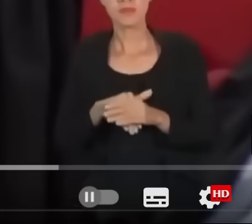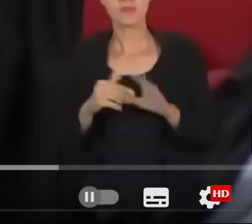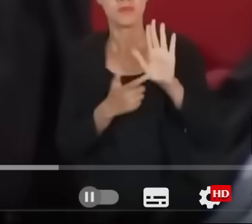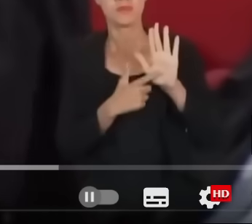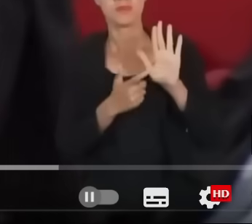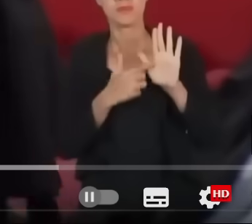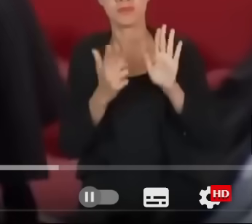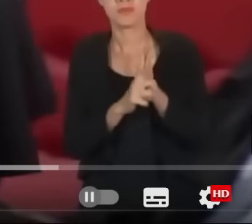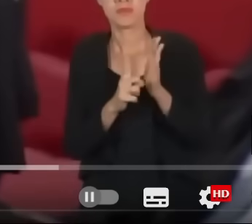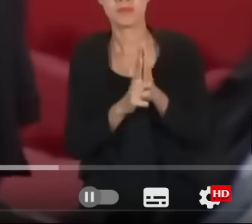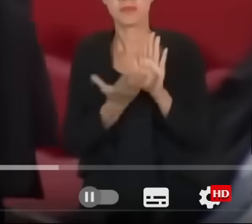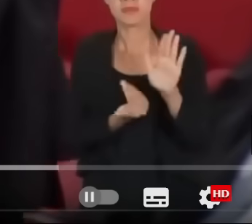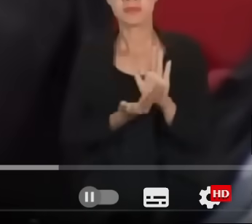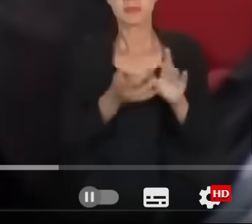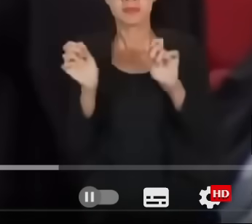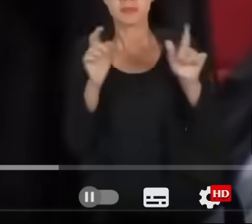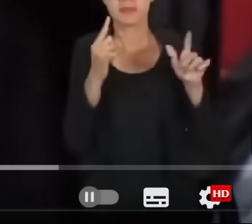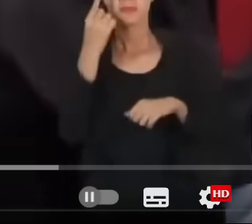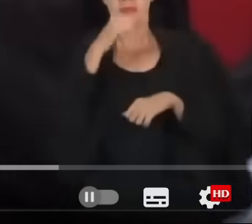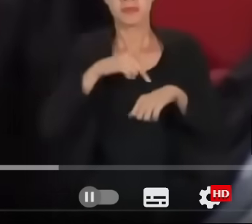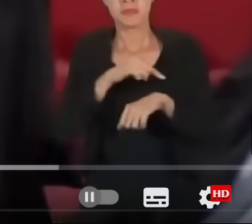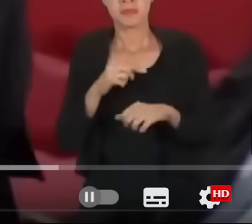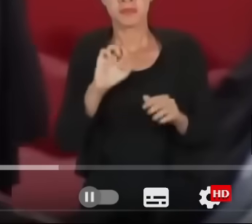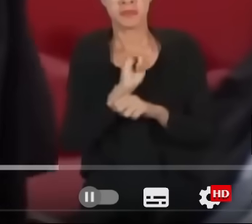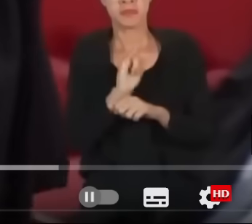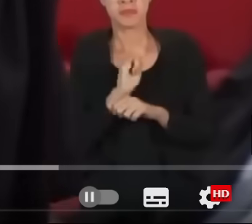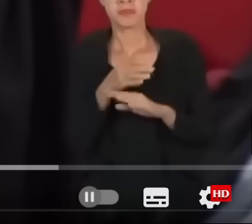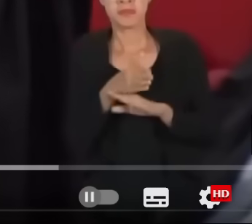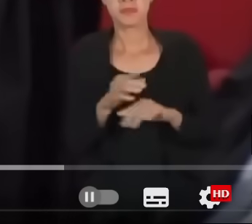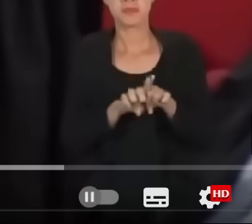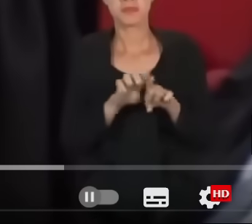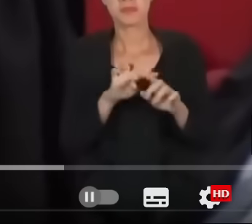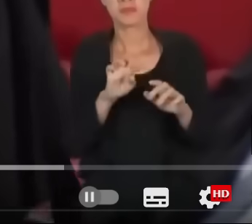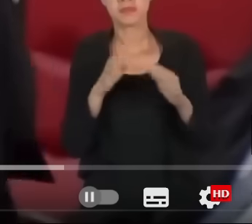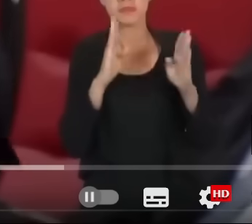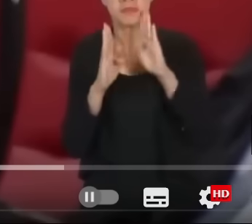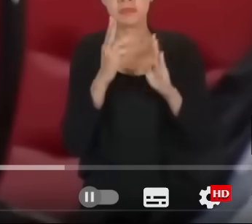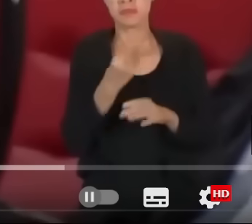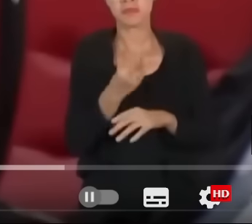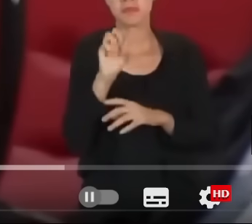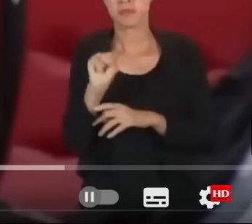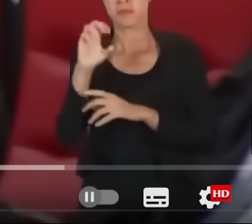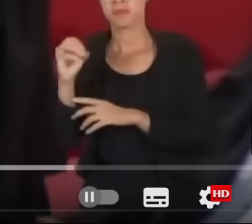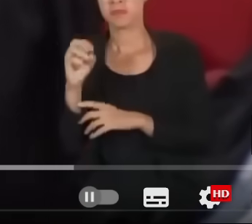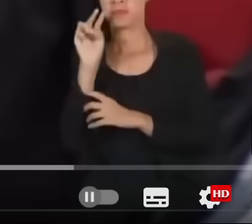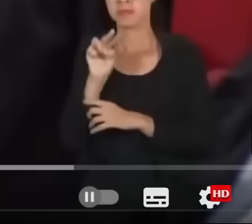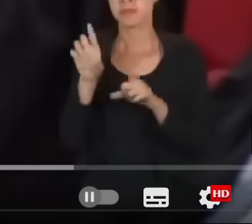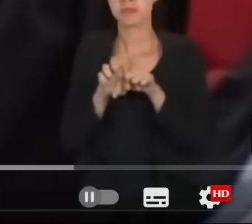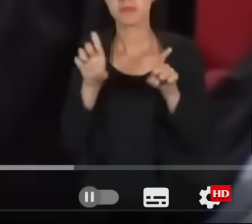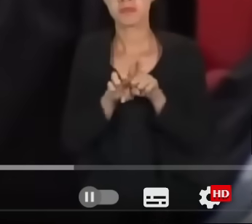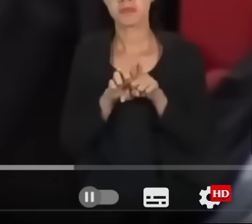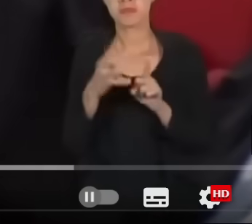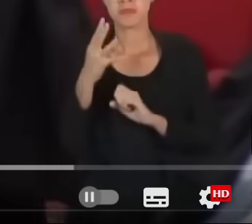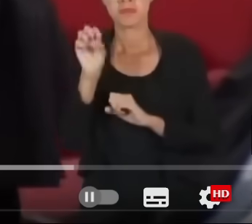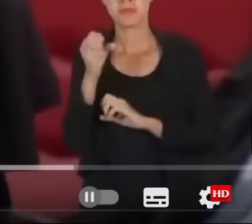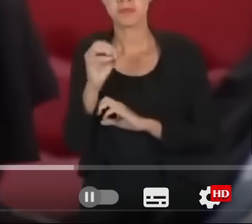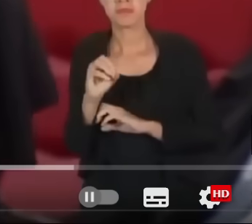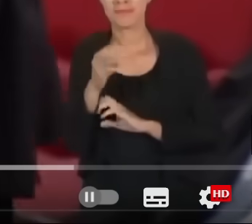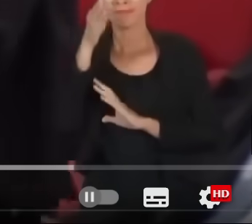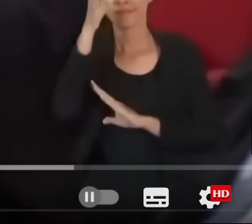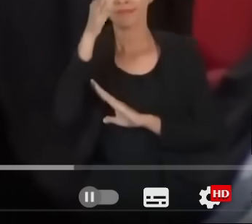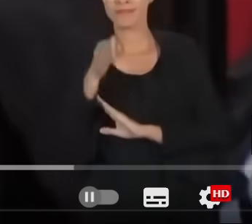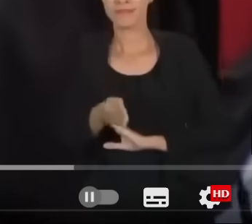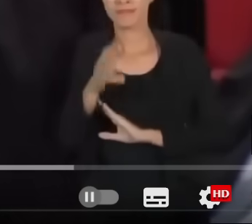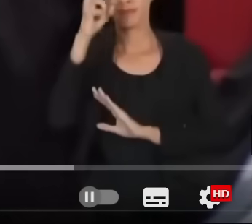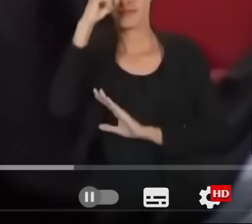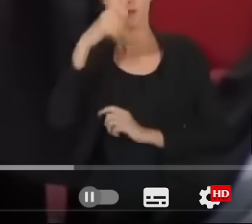santinhos. A live durou 1 hora, nos dois no Instagram e no Facebook, um 380 visualizações, o outro 400. Essa live era tradicional, das quintas-feiras.